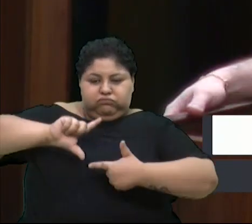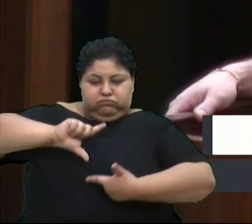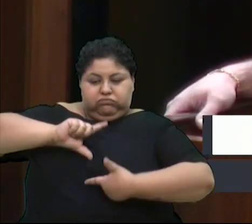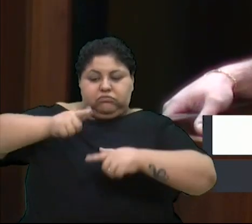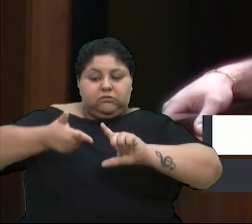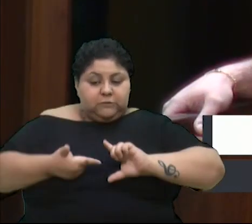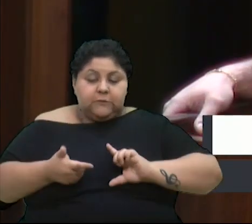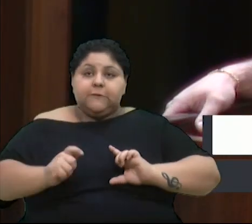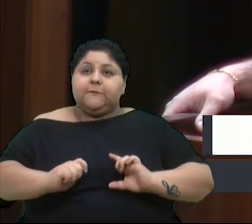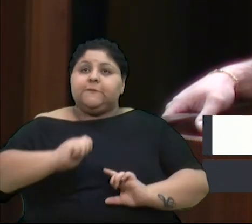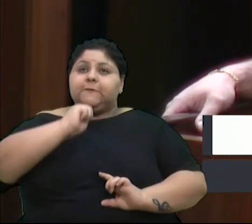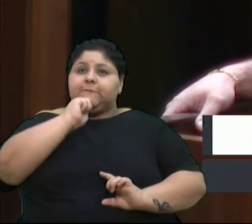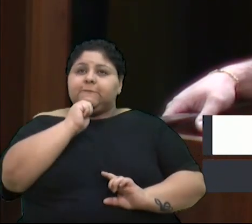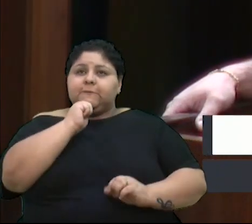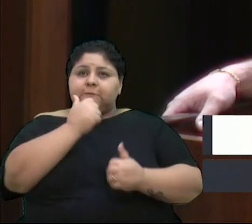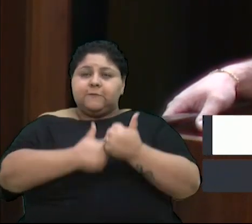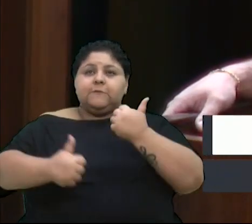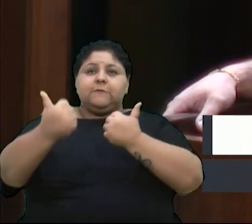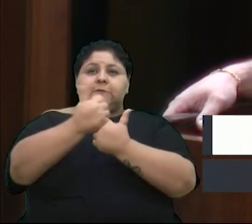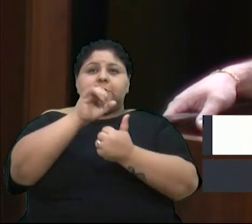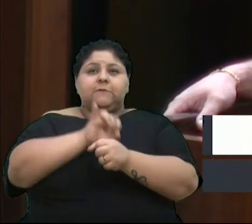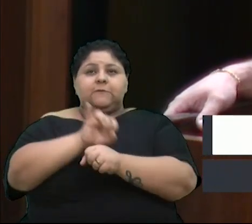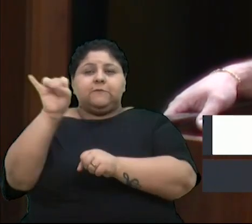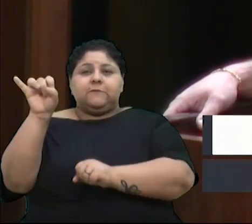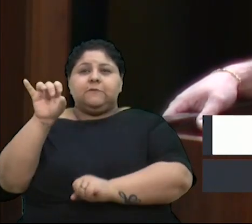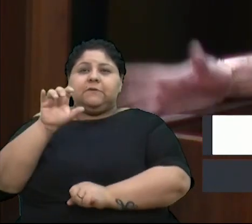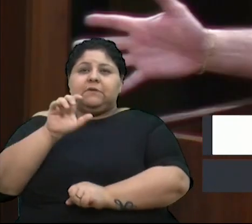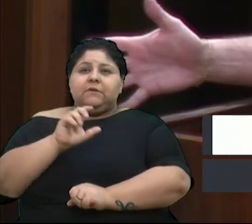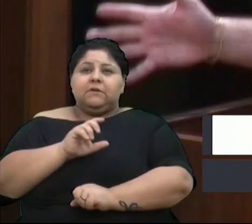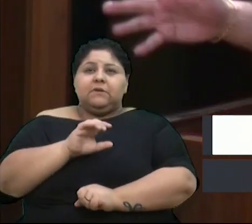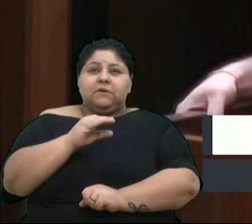Ainda, o assessor internacional, Celso Amorim,